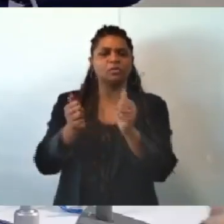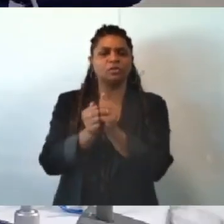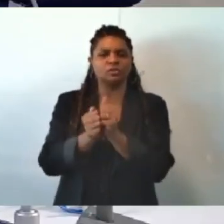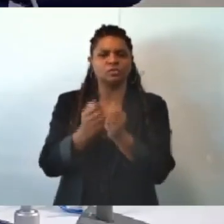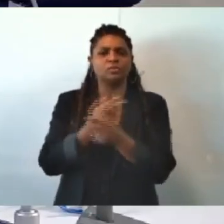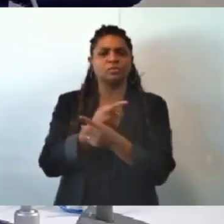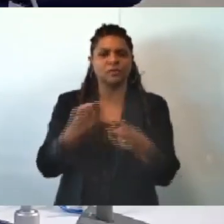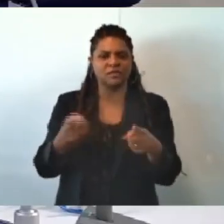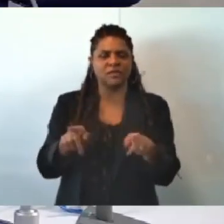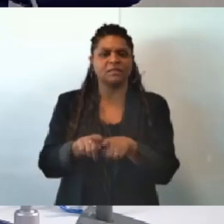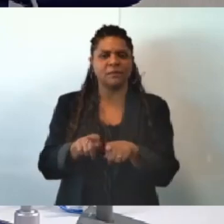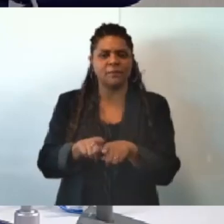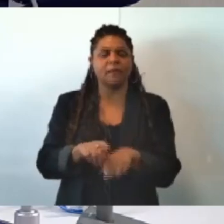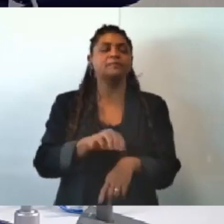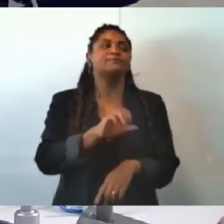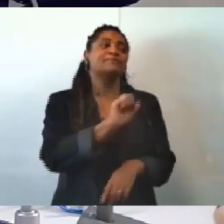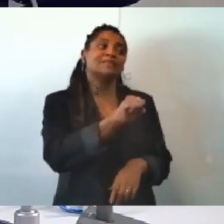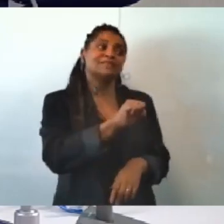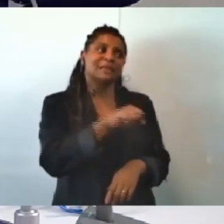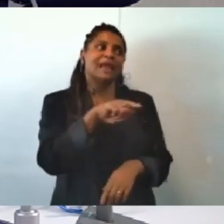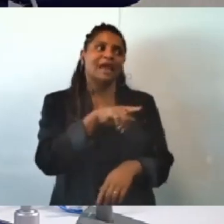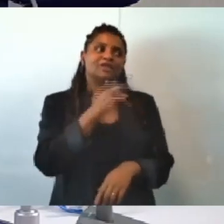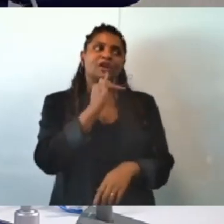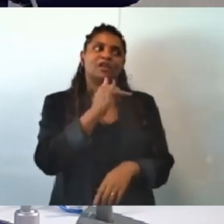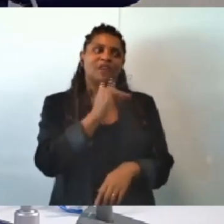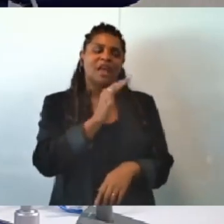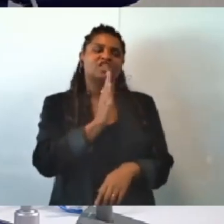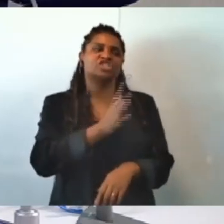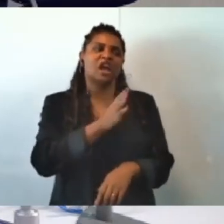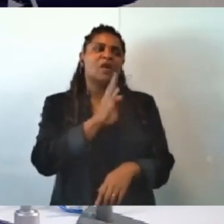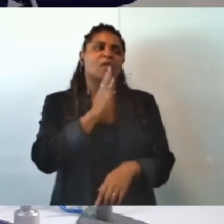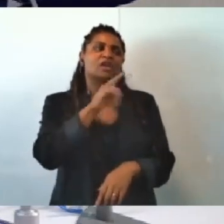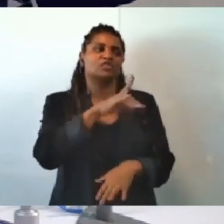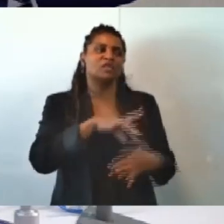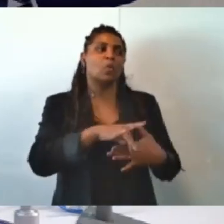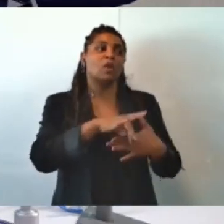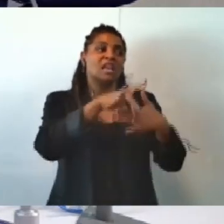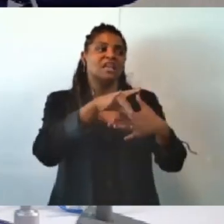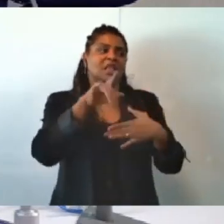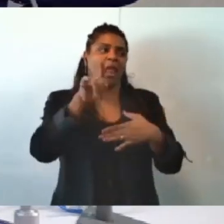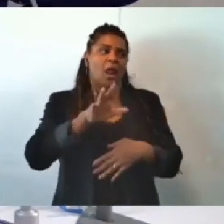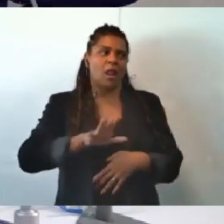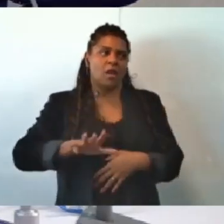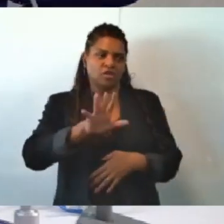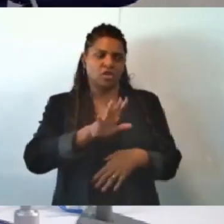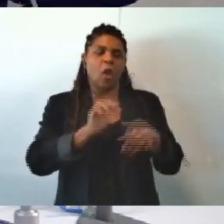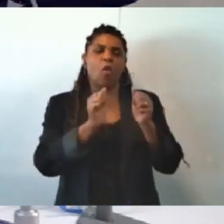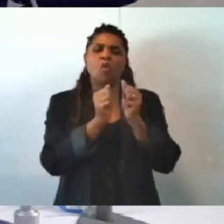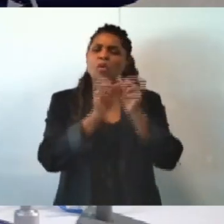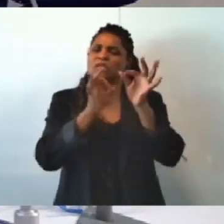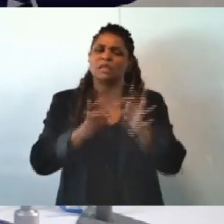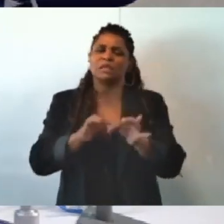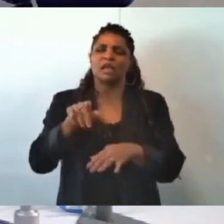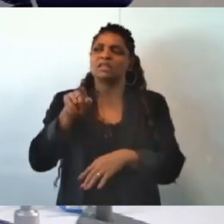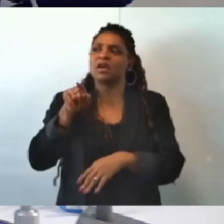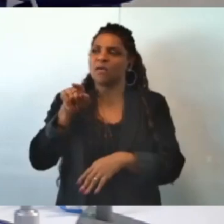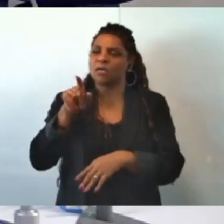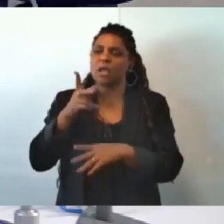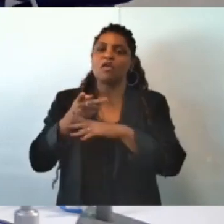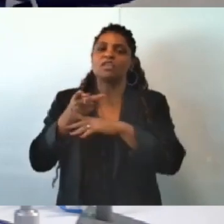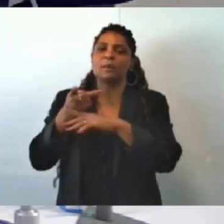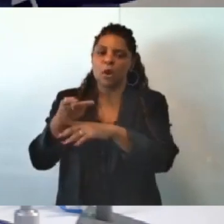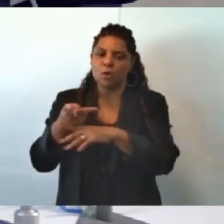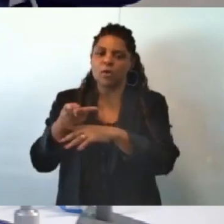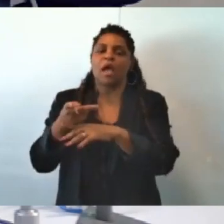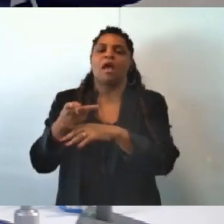uma grande liderança na região e, com certeza, você seria, sim, procurado, né, para poder